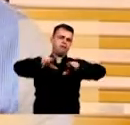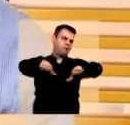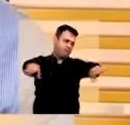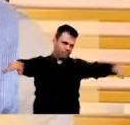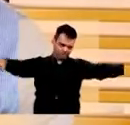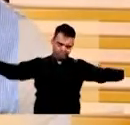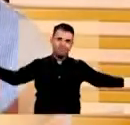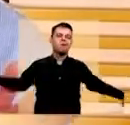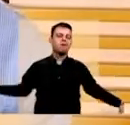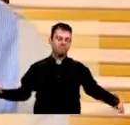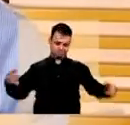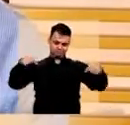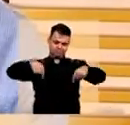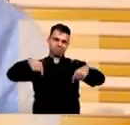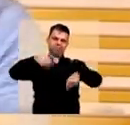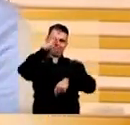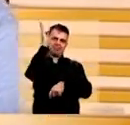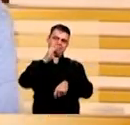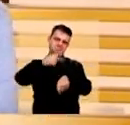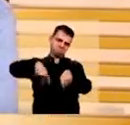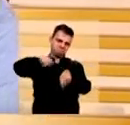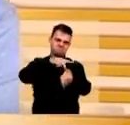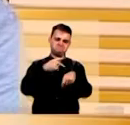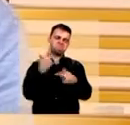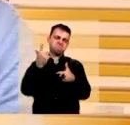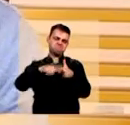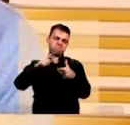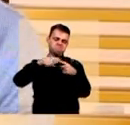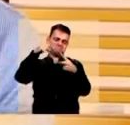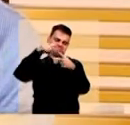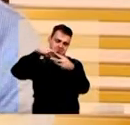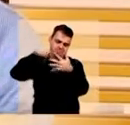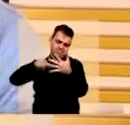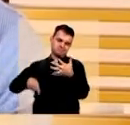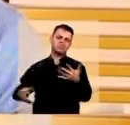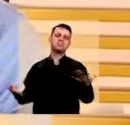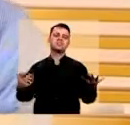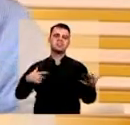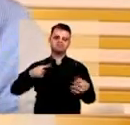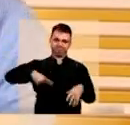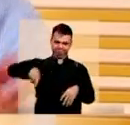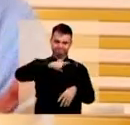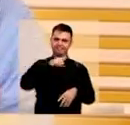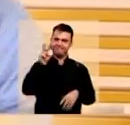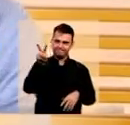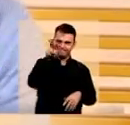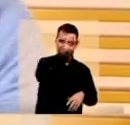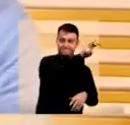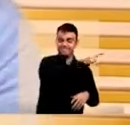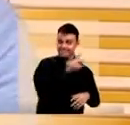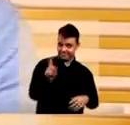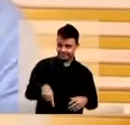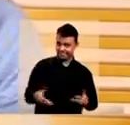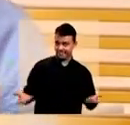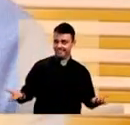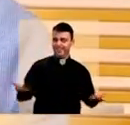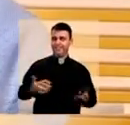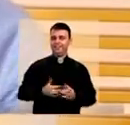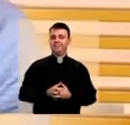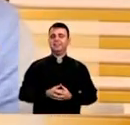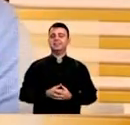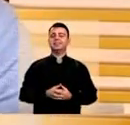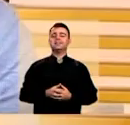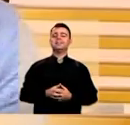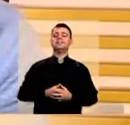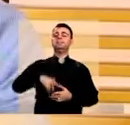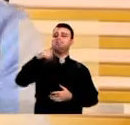né? Esses problemas todos que a gente está vivenciando agora. E também, a gente falando